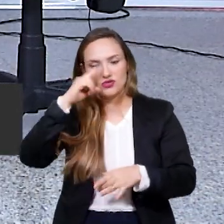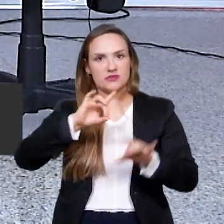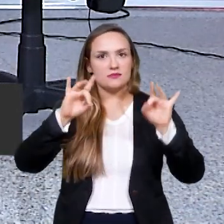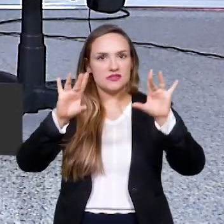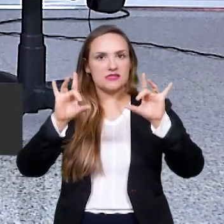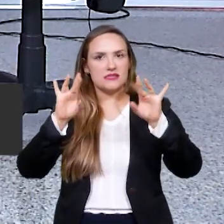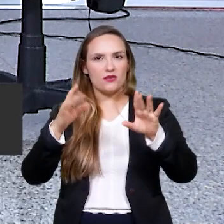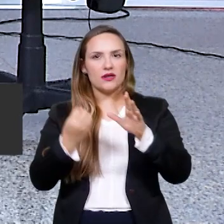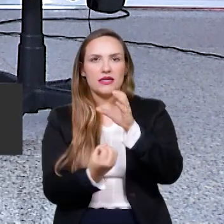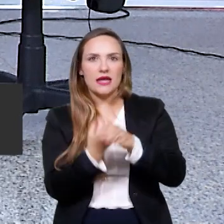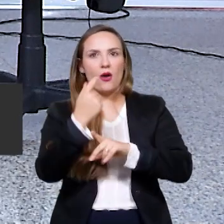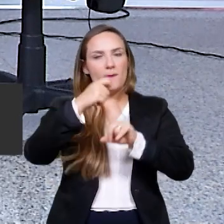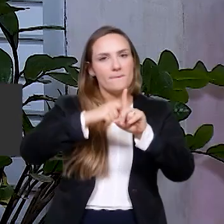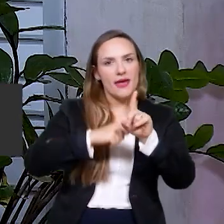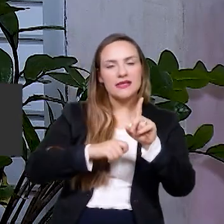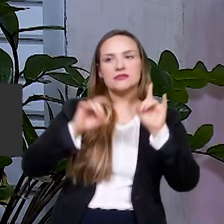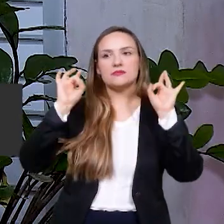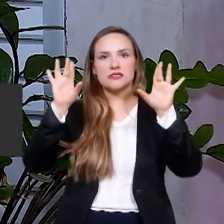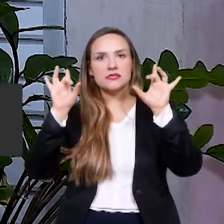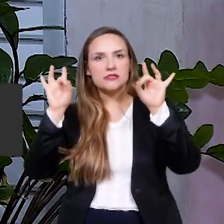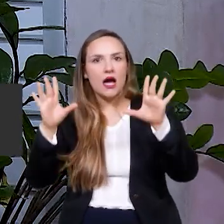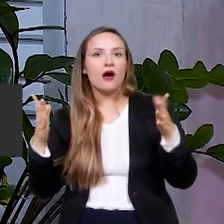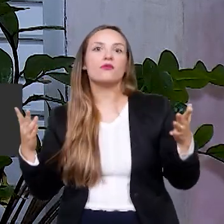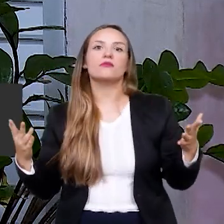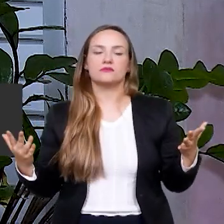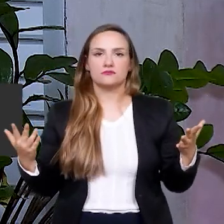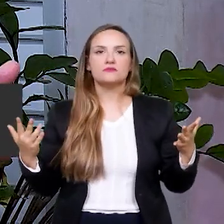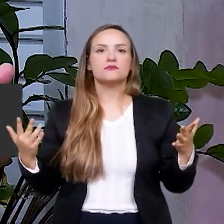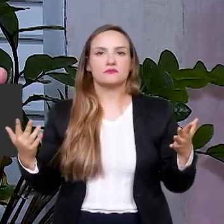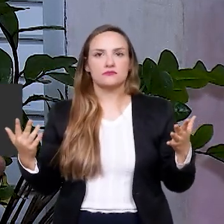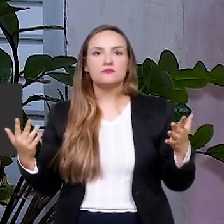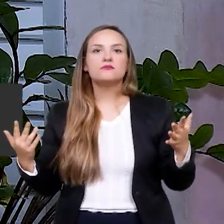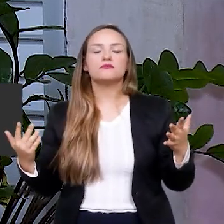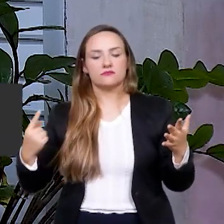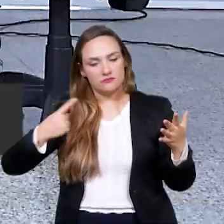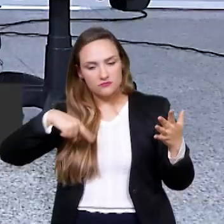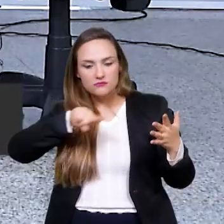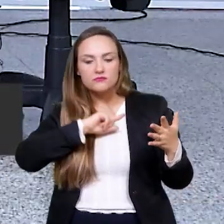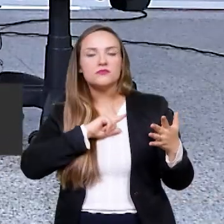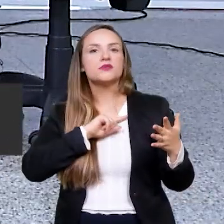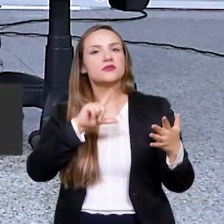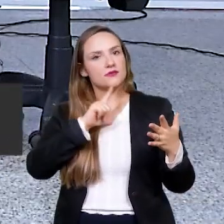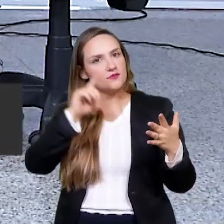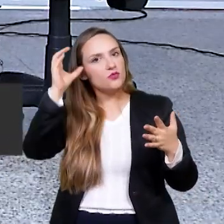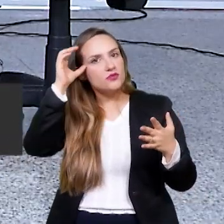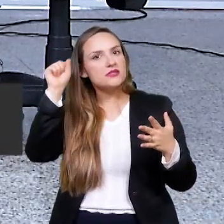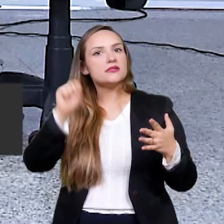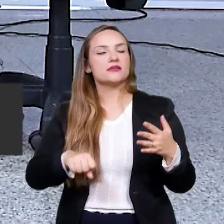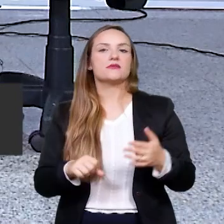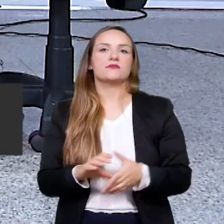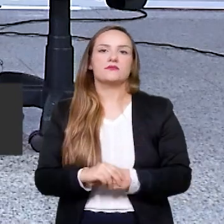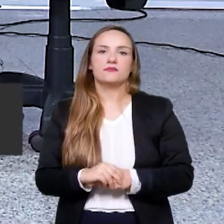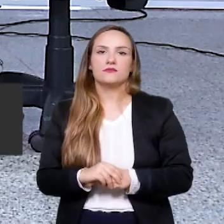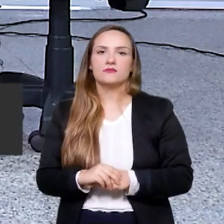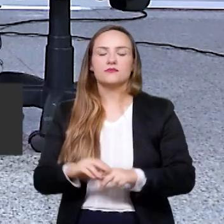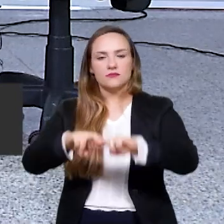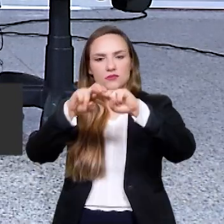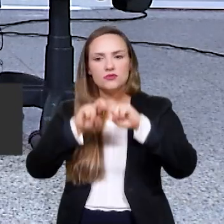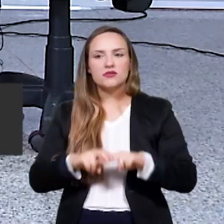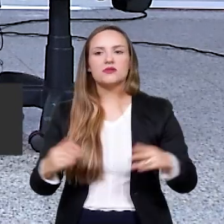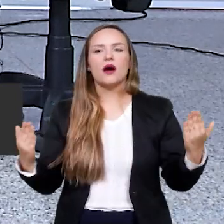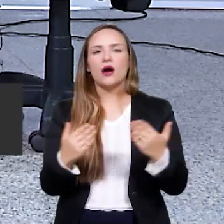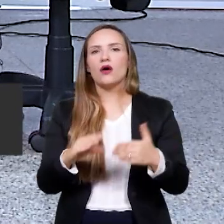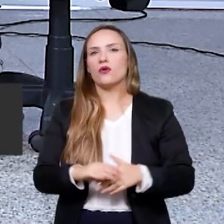reflexões, discussões importantes. Trazer números importantes. Trouxe toda essa conscientização. Então, assim, vamos pontuar a questão da